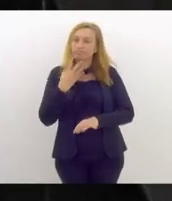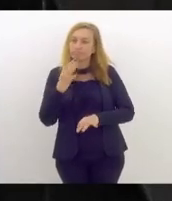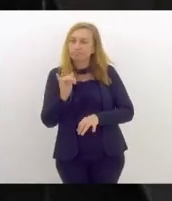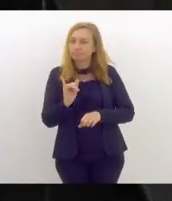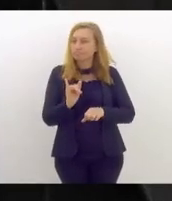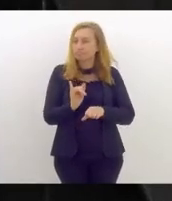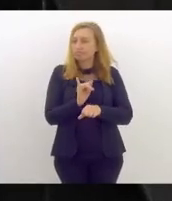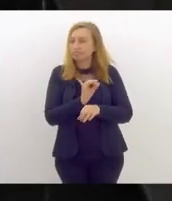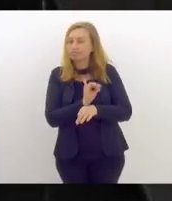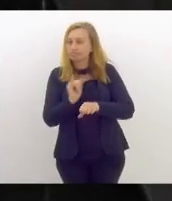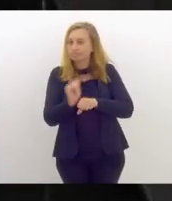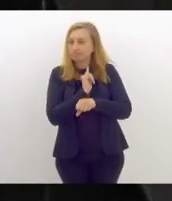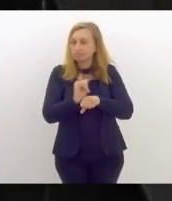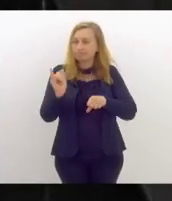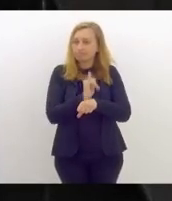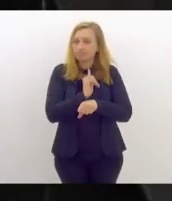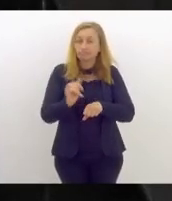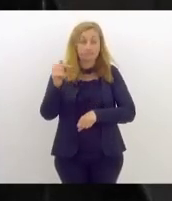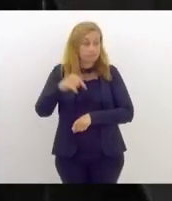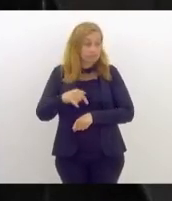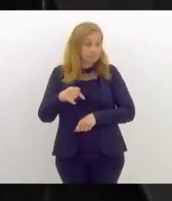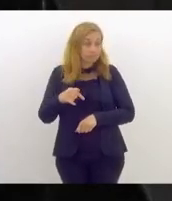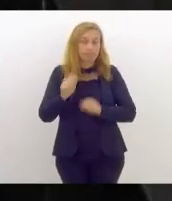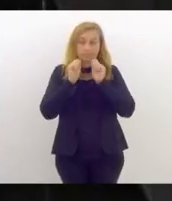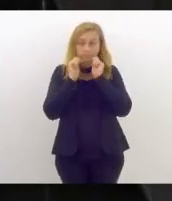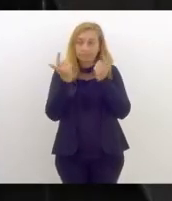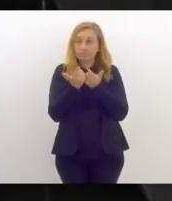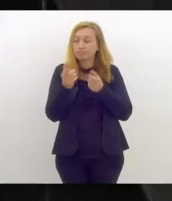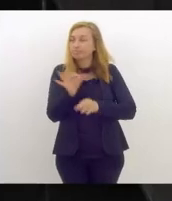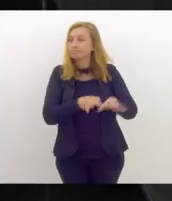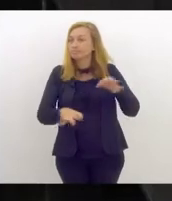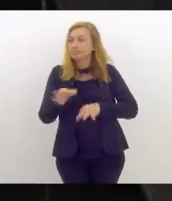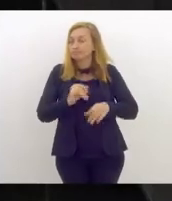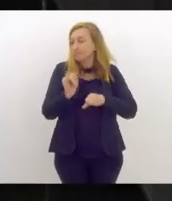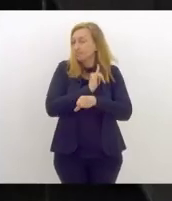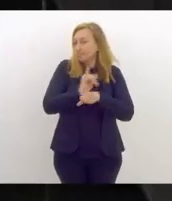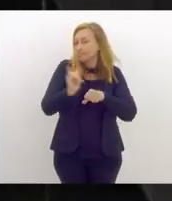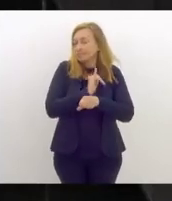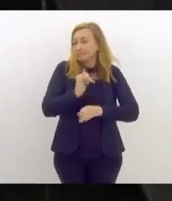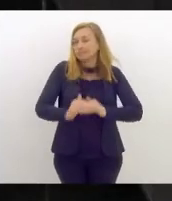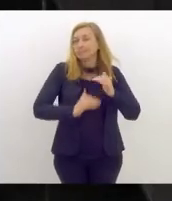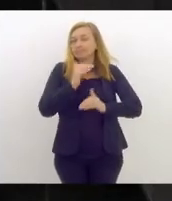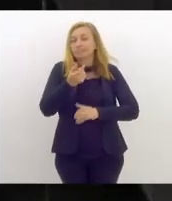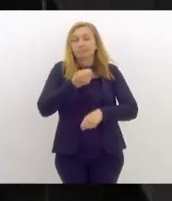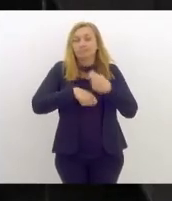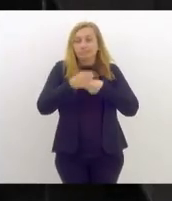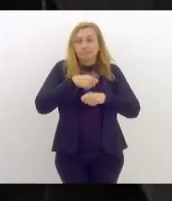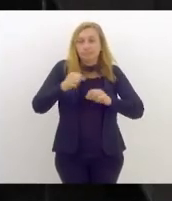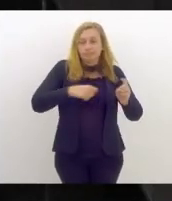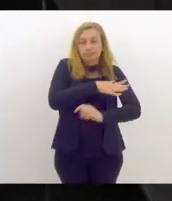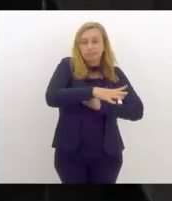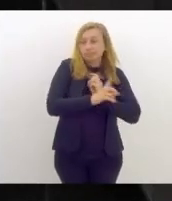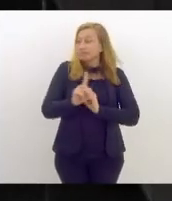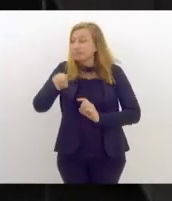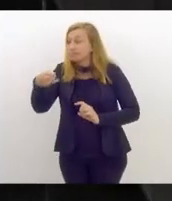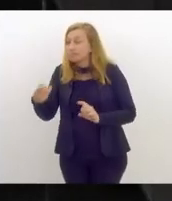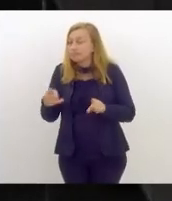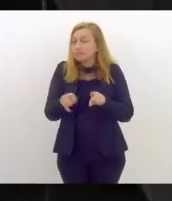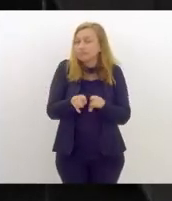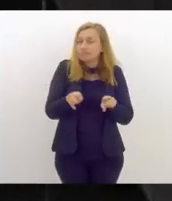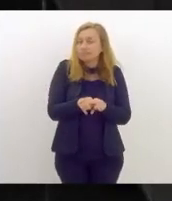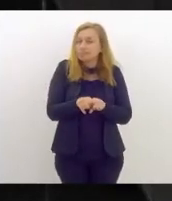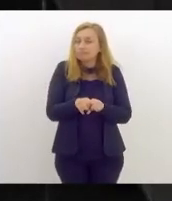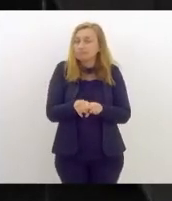é um debate o que nós fazemos aqui na Assembleia sobre o plano estratégico de desenvolvimento econômico social que tem que ter entre outros elementos uma